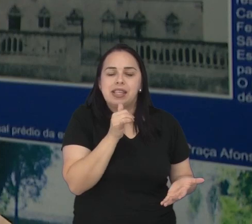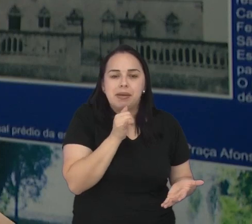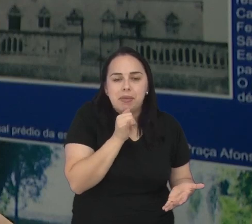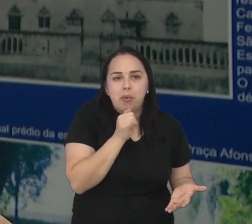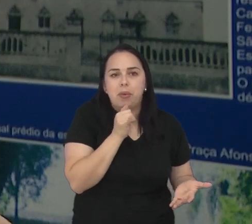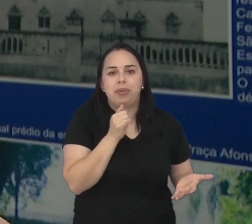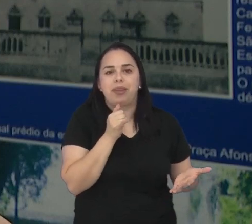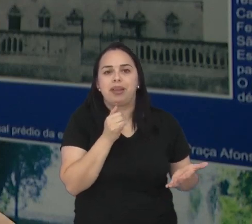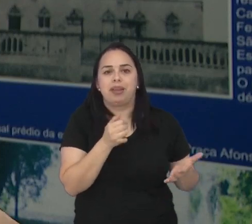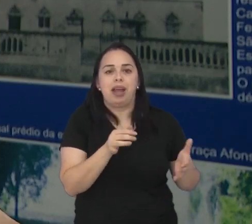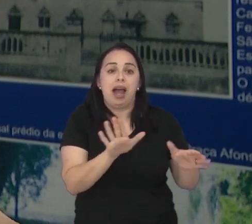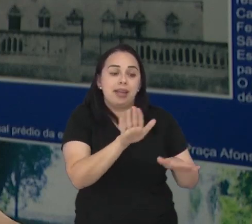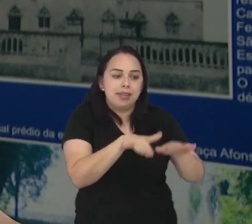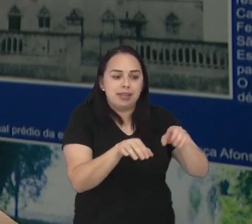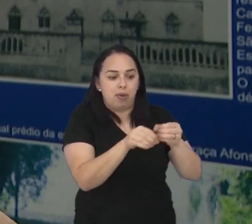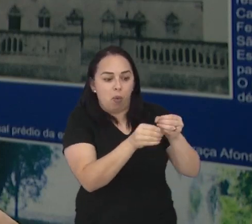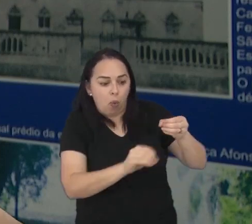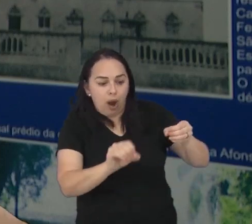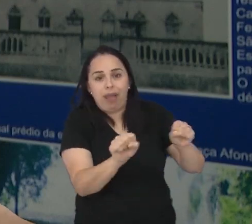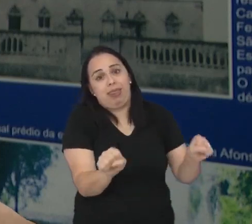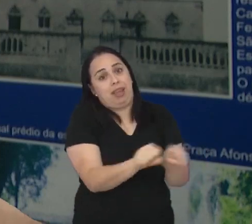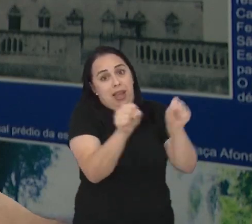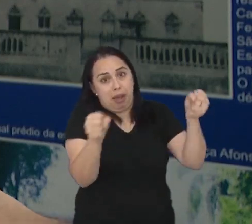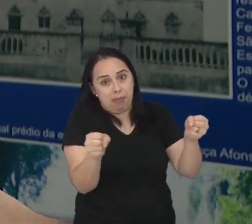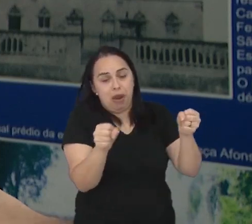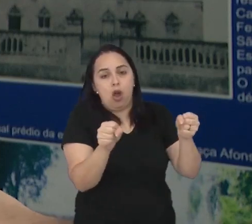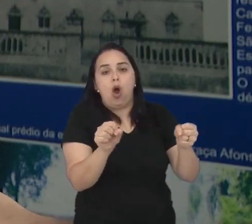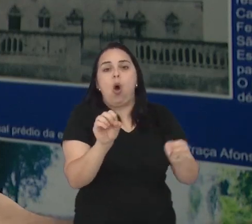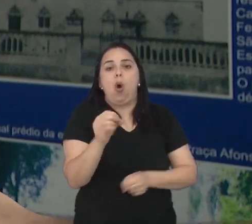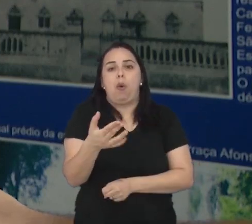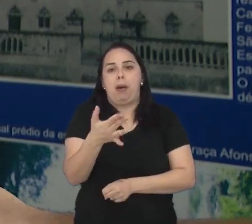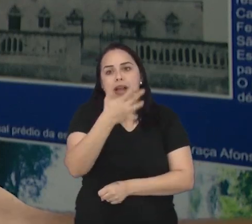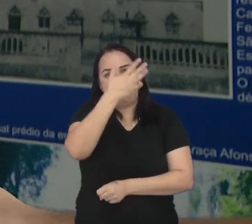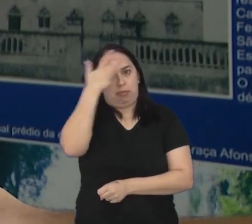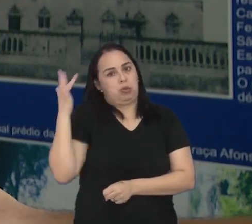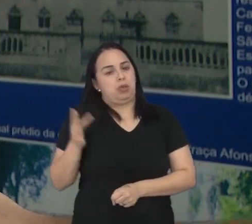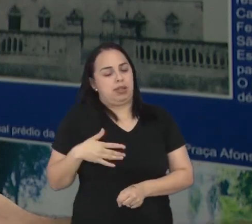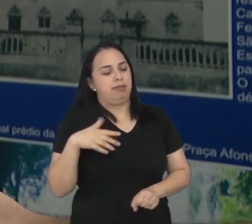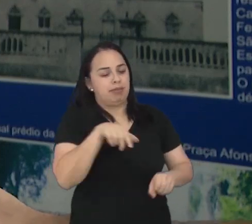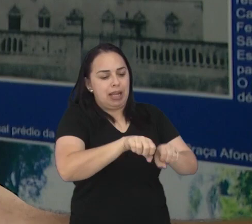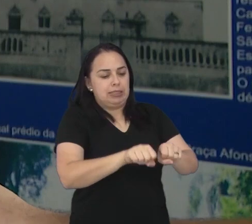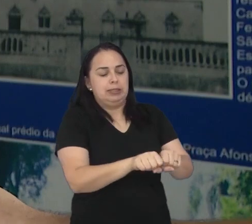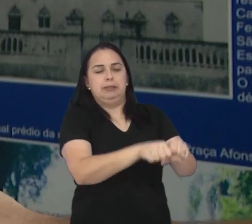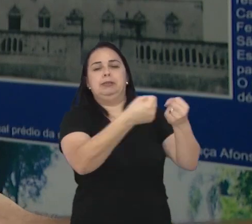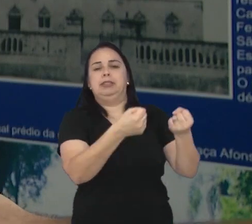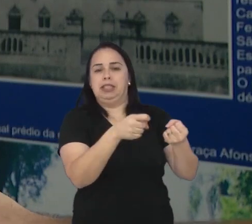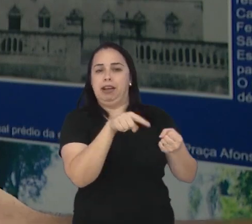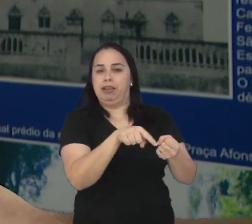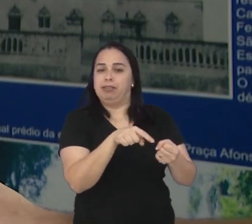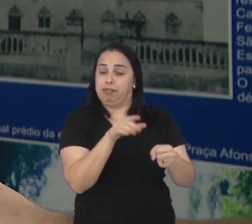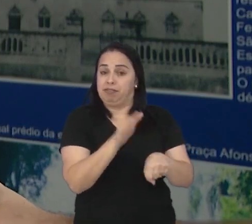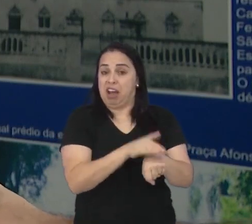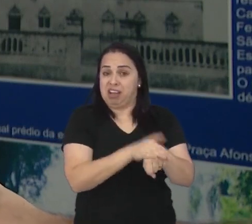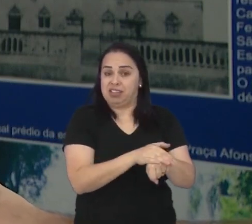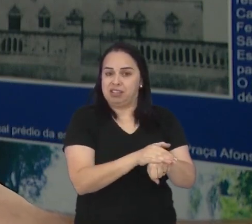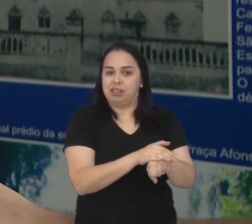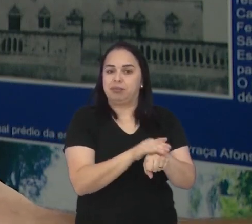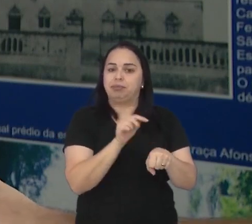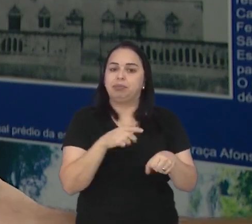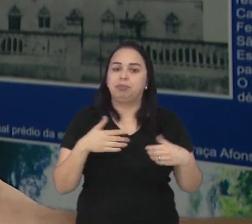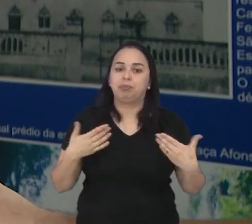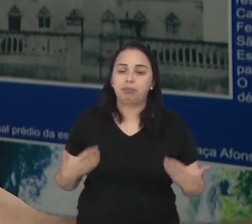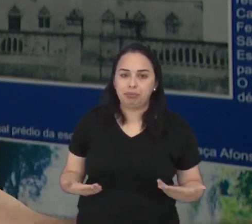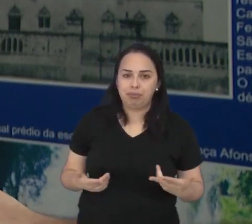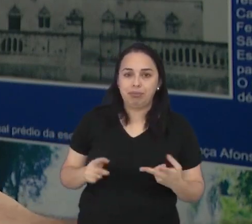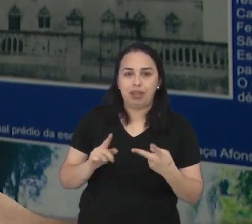redes que quebram, que se rompem, ou às vezes são provocadas também por terceiros, são ramais que esse vazamento ele